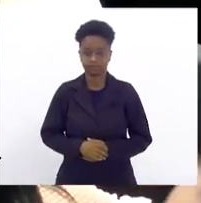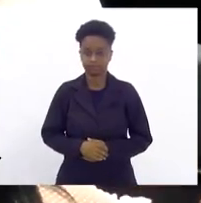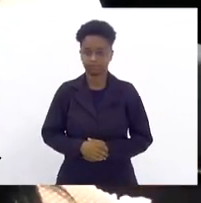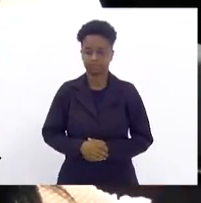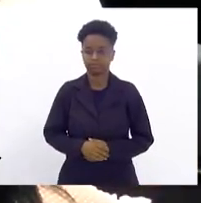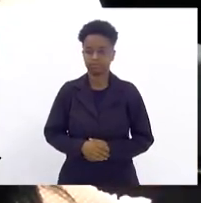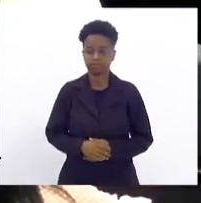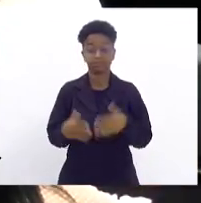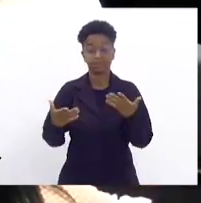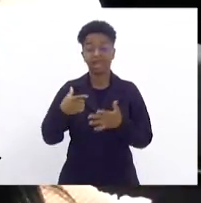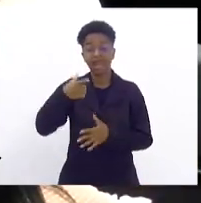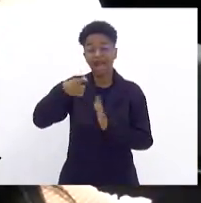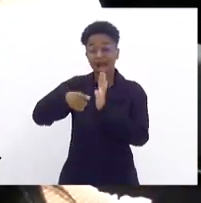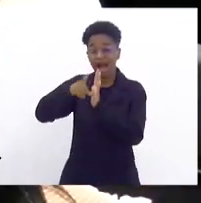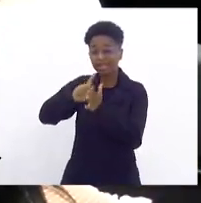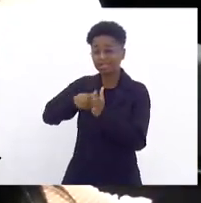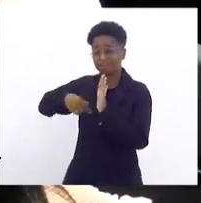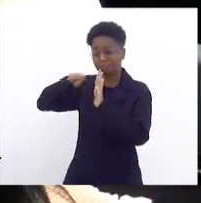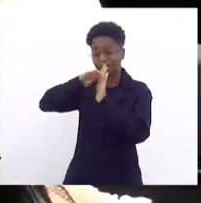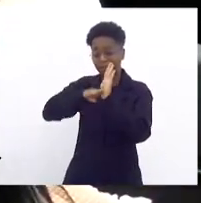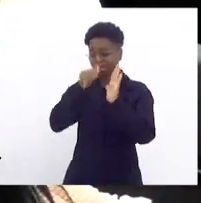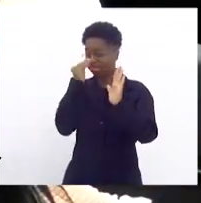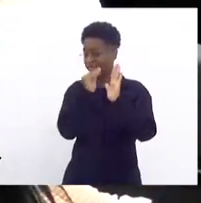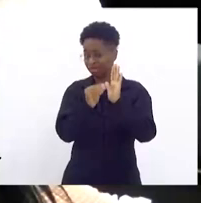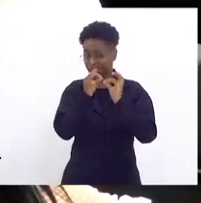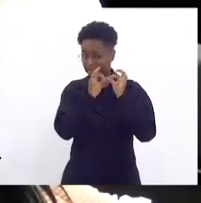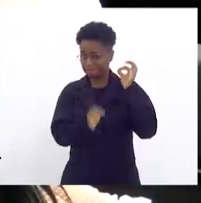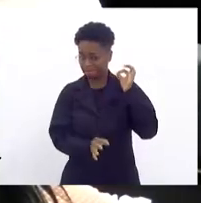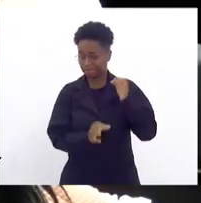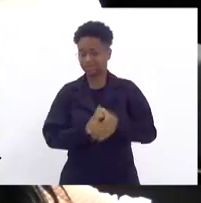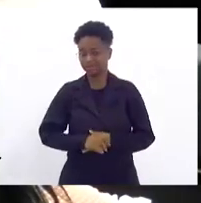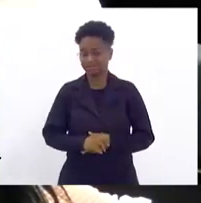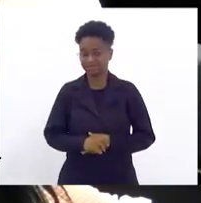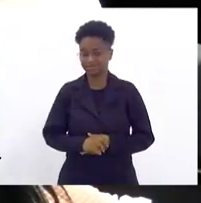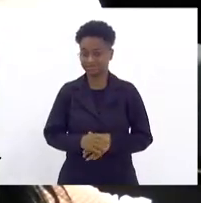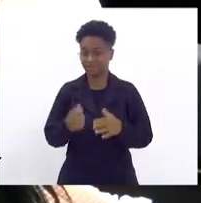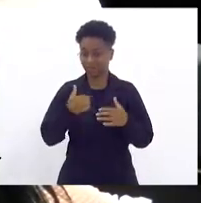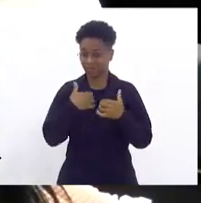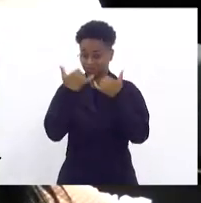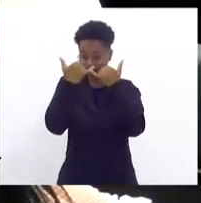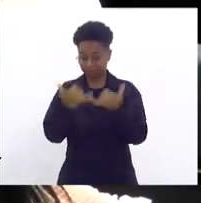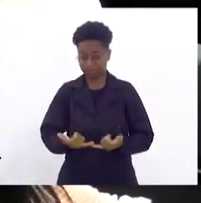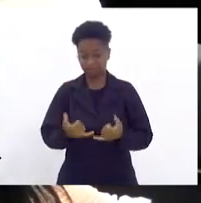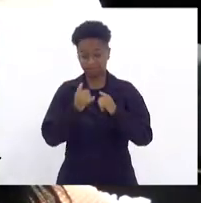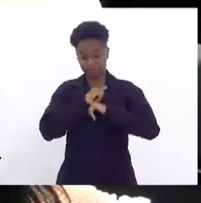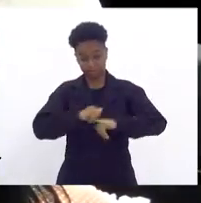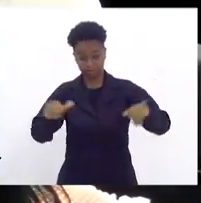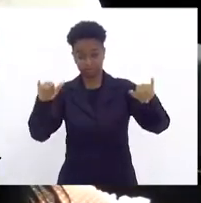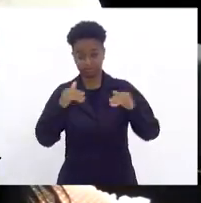antes que eu já completamente do meu protocolo queria dizer que